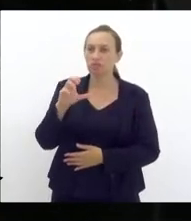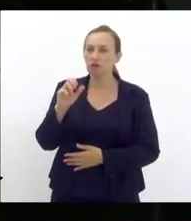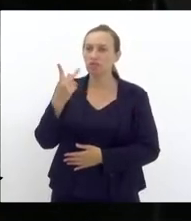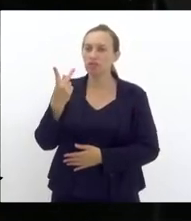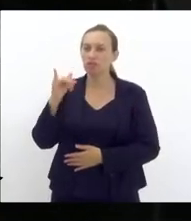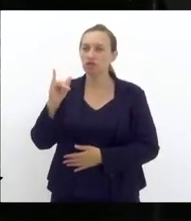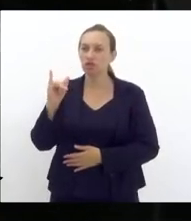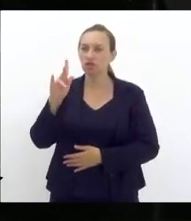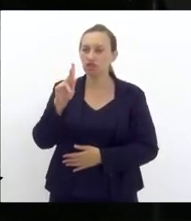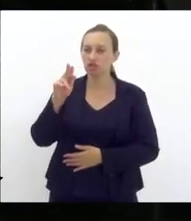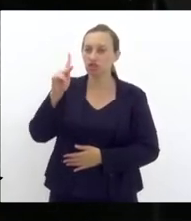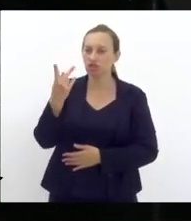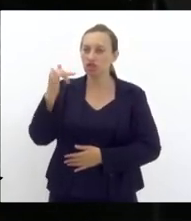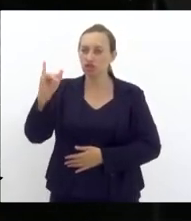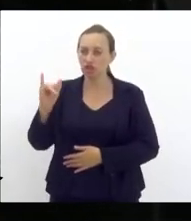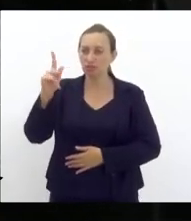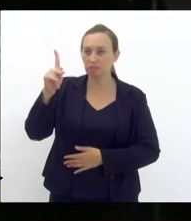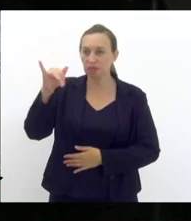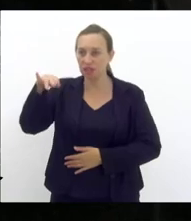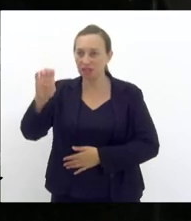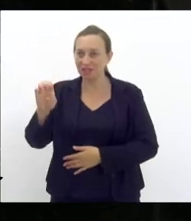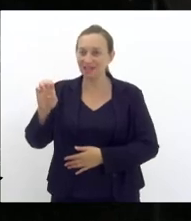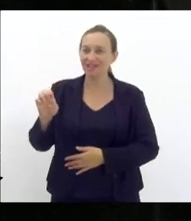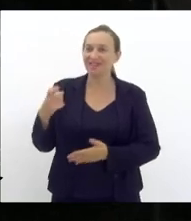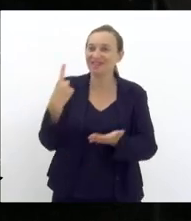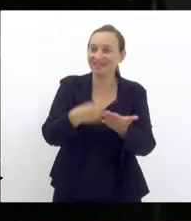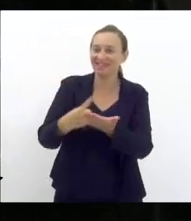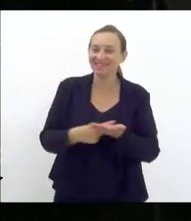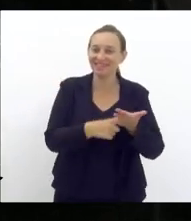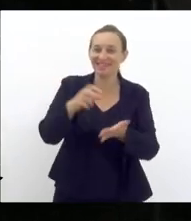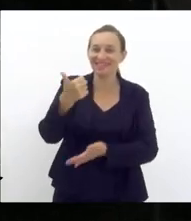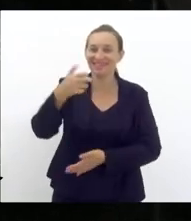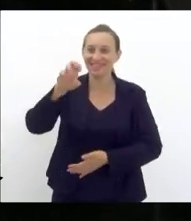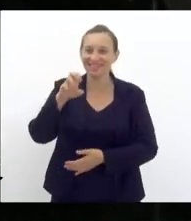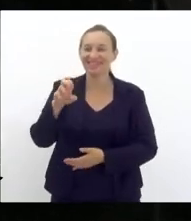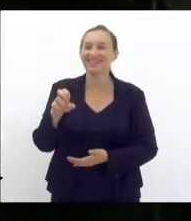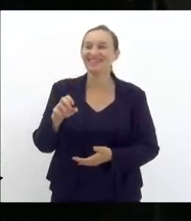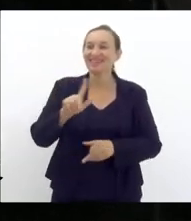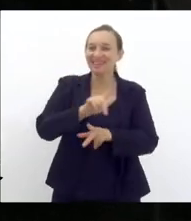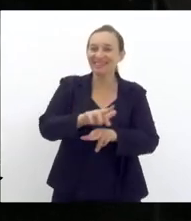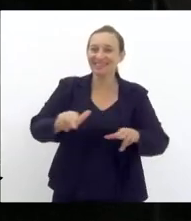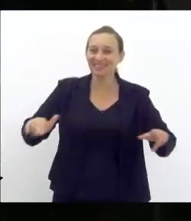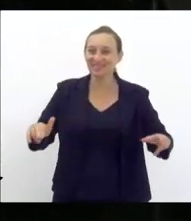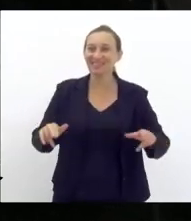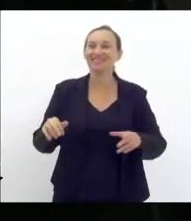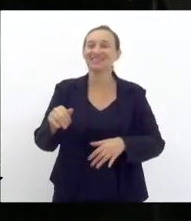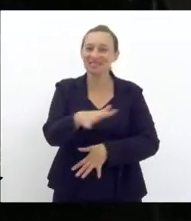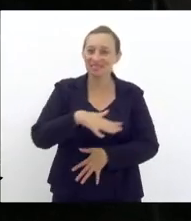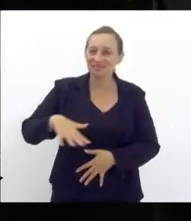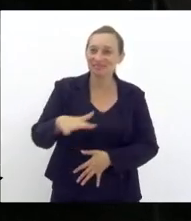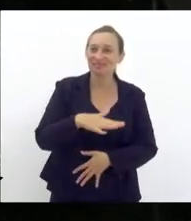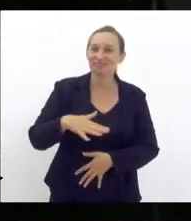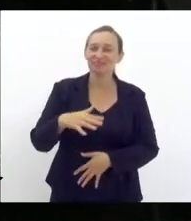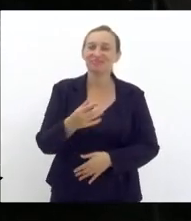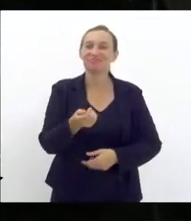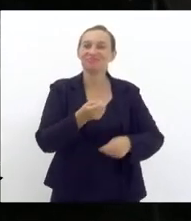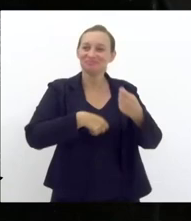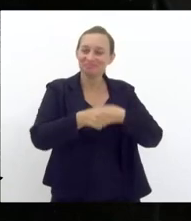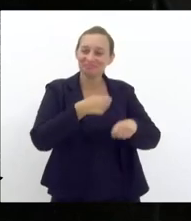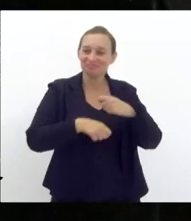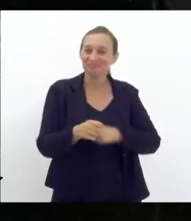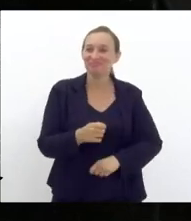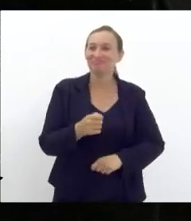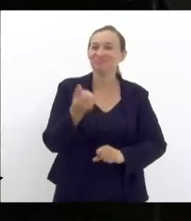assinaram 15 acordos que fomentam a cooperação em diversas áreas como comércio é